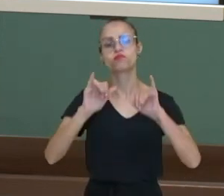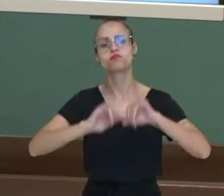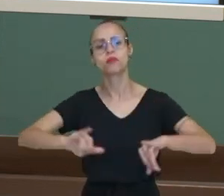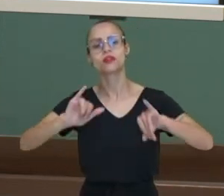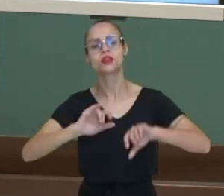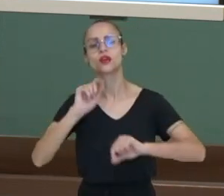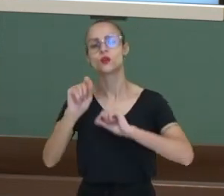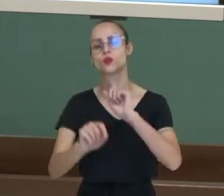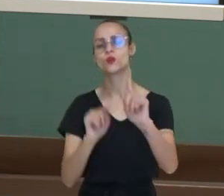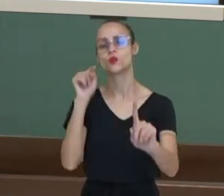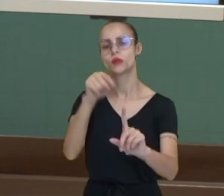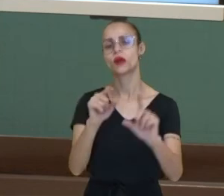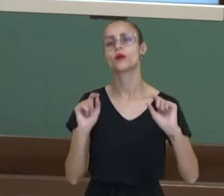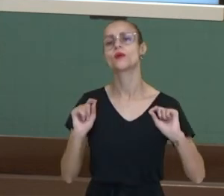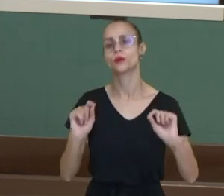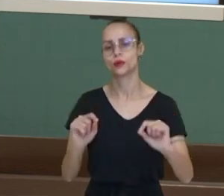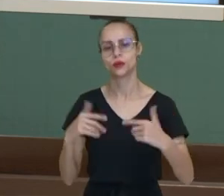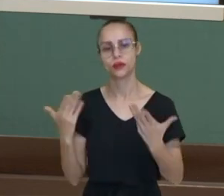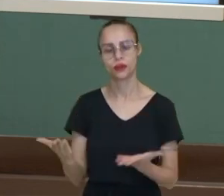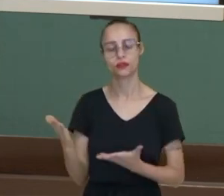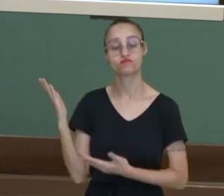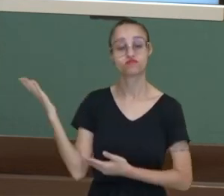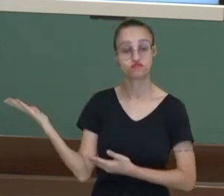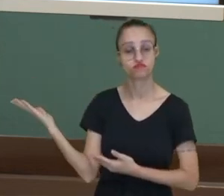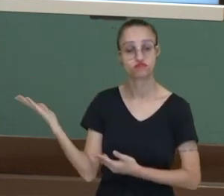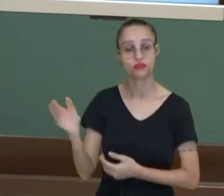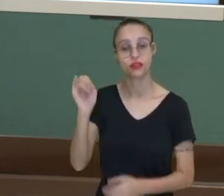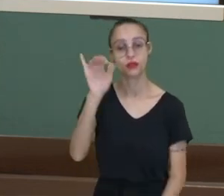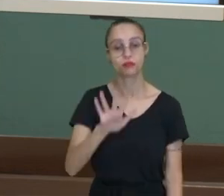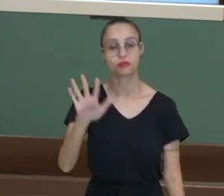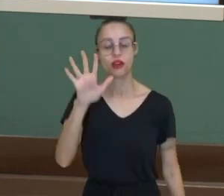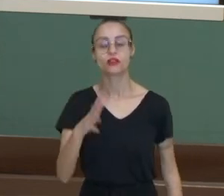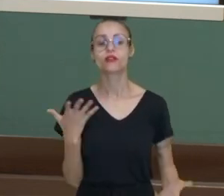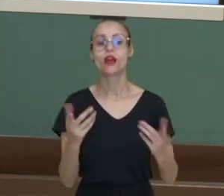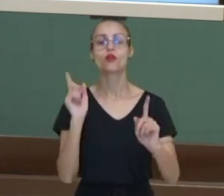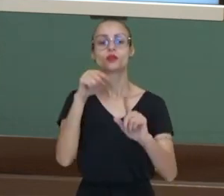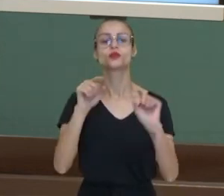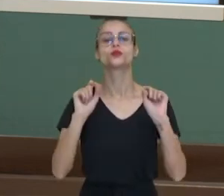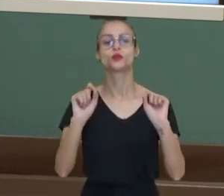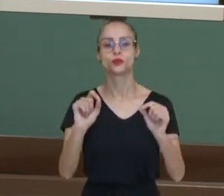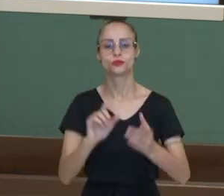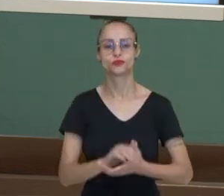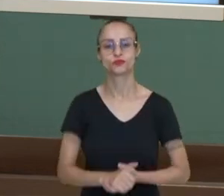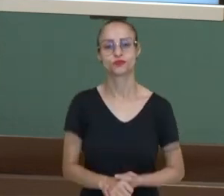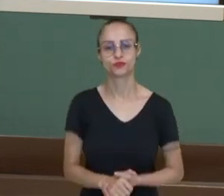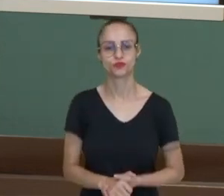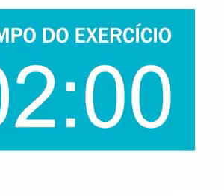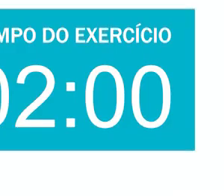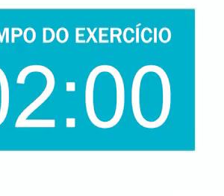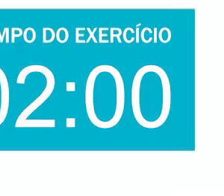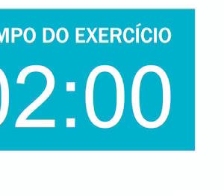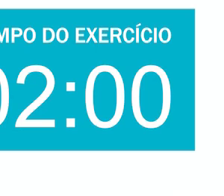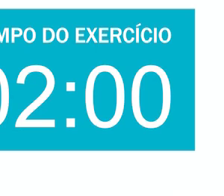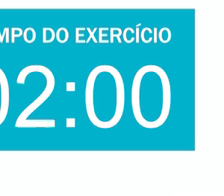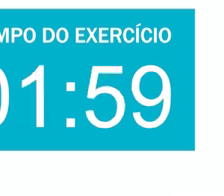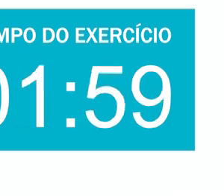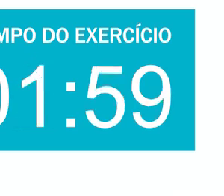o cartaz quis transmitir, essa capa de álbum quis transmitir? Qual a mensagem?